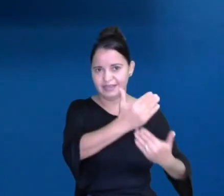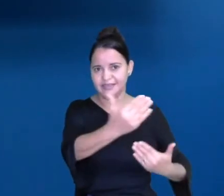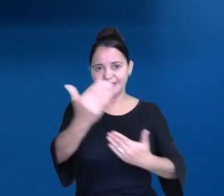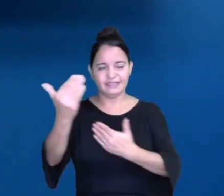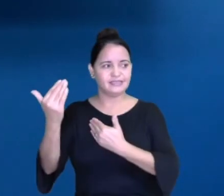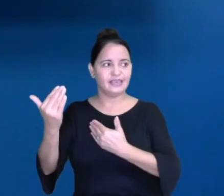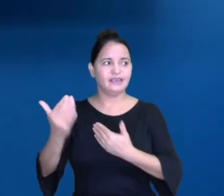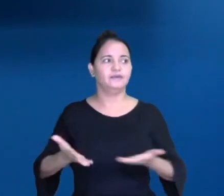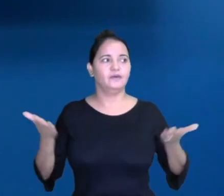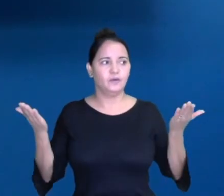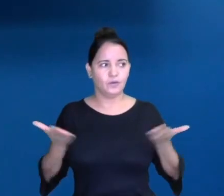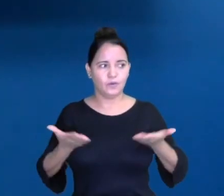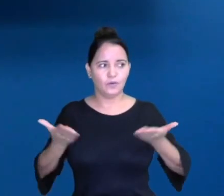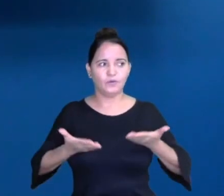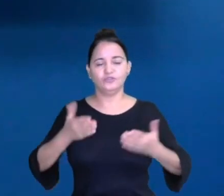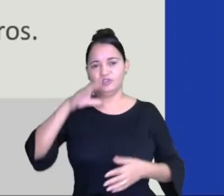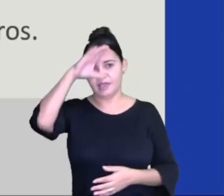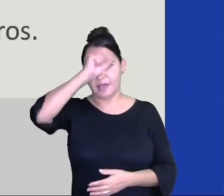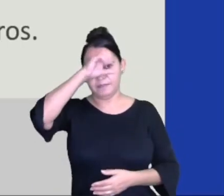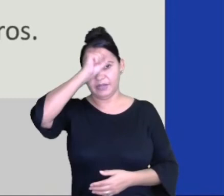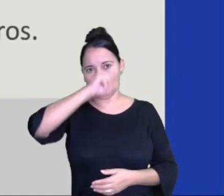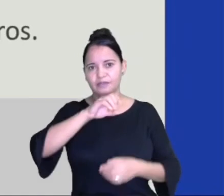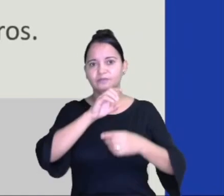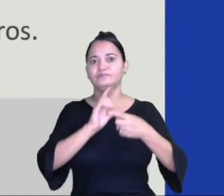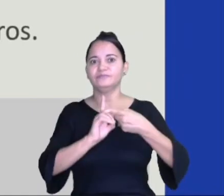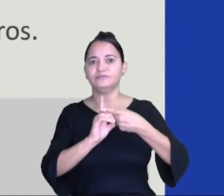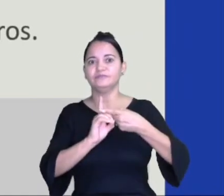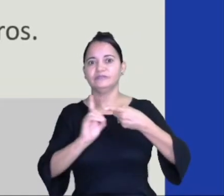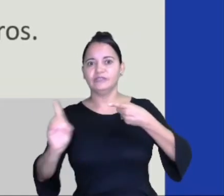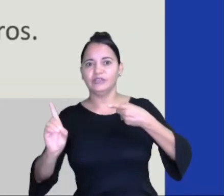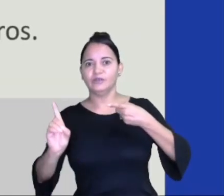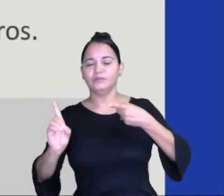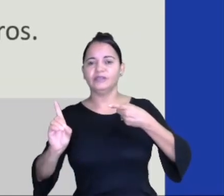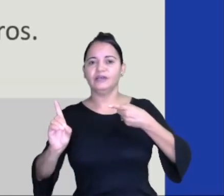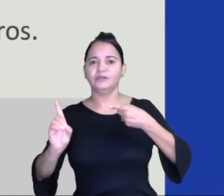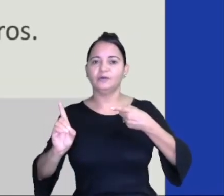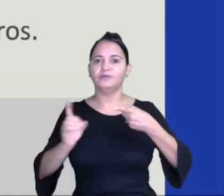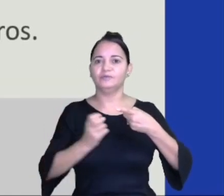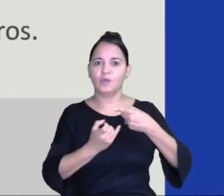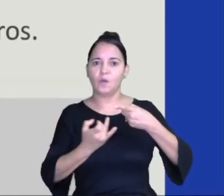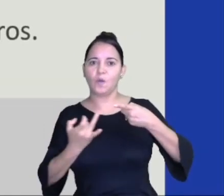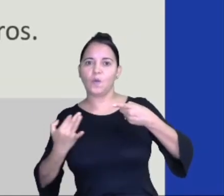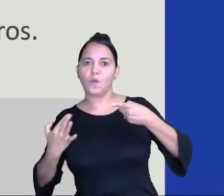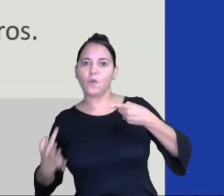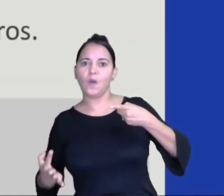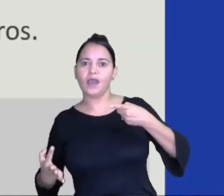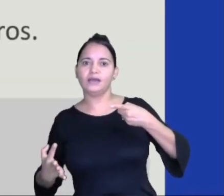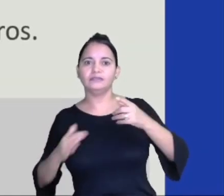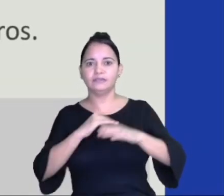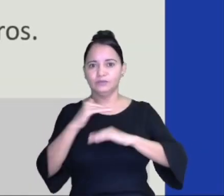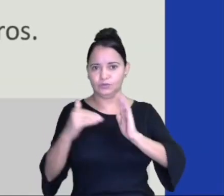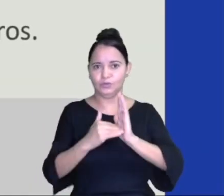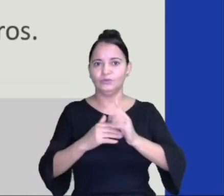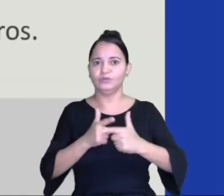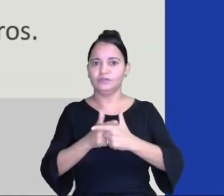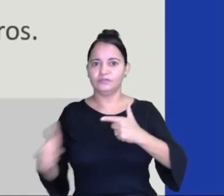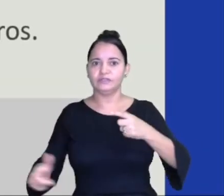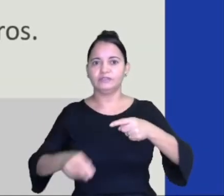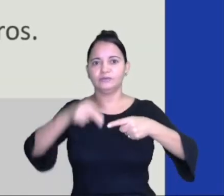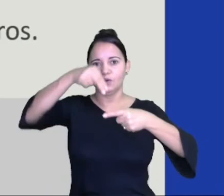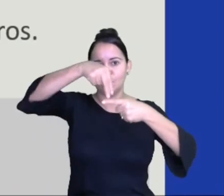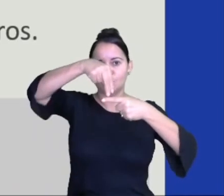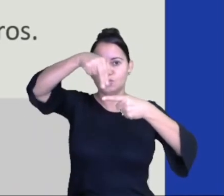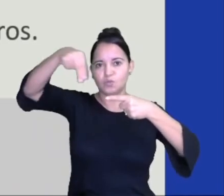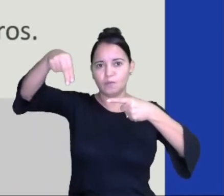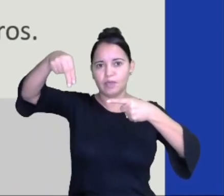agradecer, porque hoje nós aprendemos denominador, que indica em quantas partes o inteiro foi dividido, numerador,